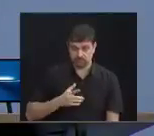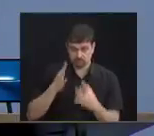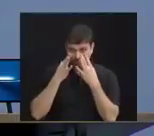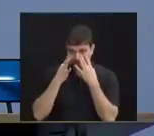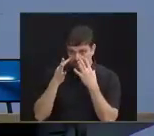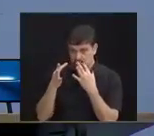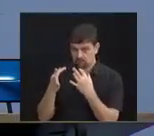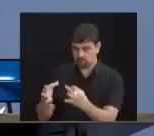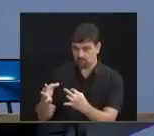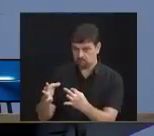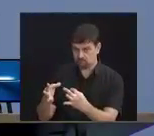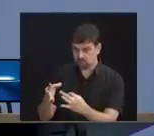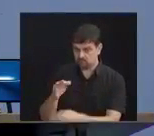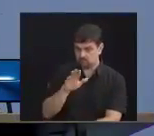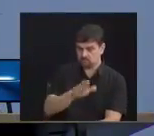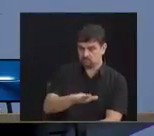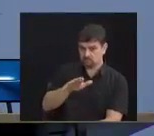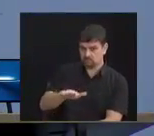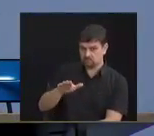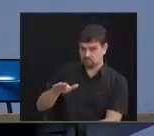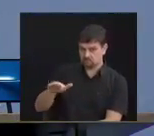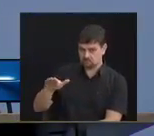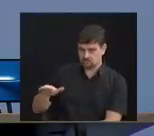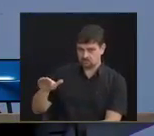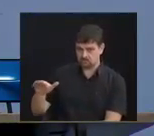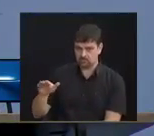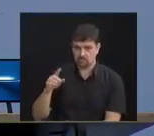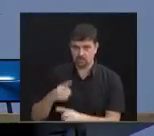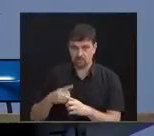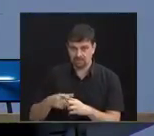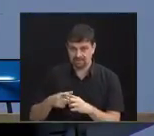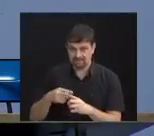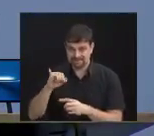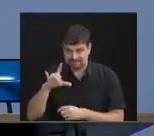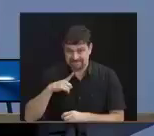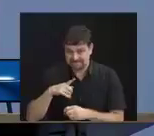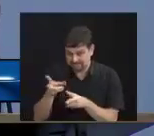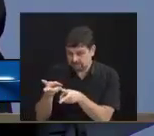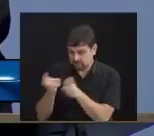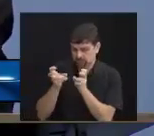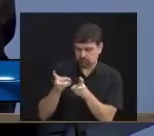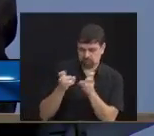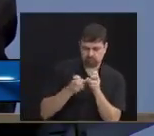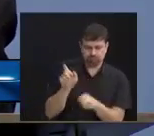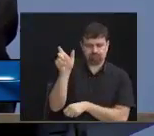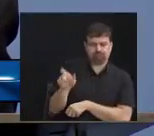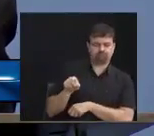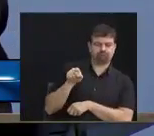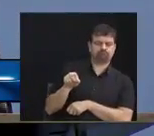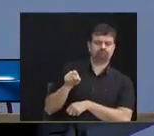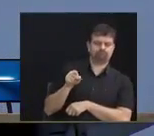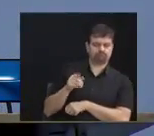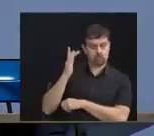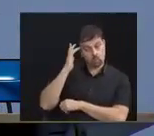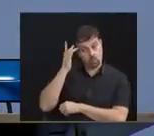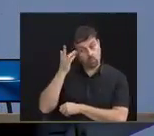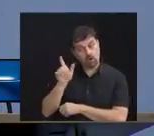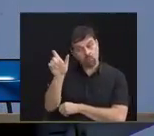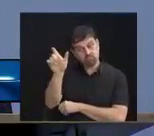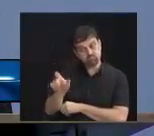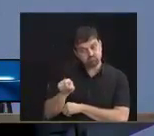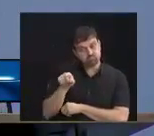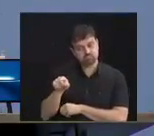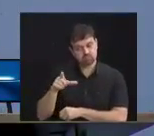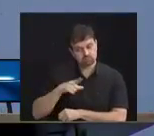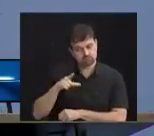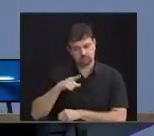as crianças, porque quanto mais rapidamente se identifica o autismo, obviamente